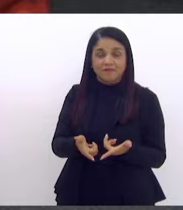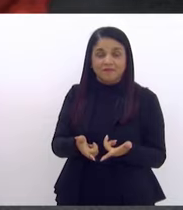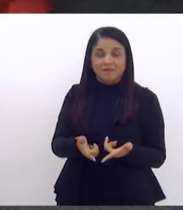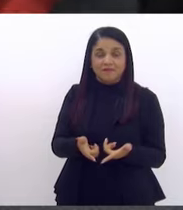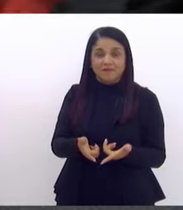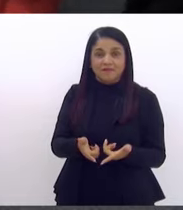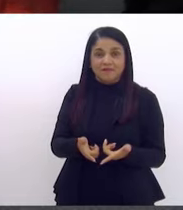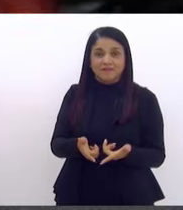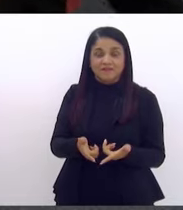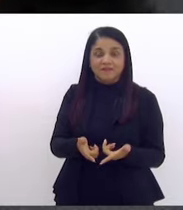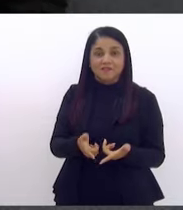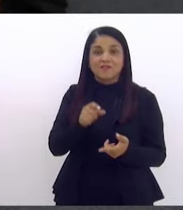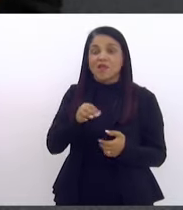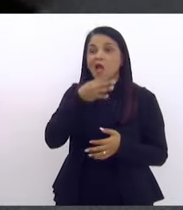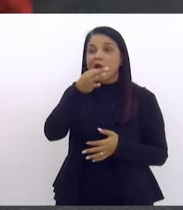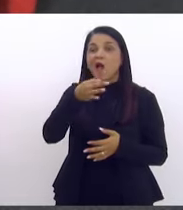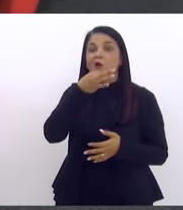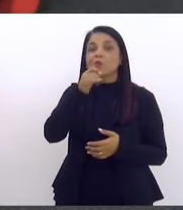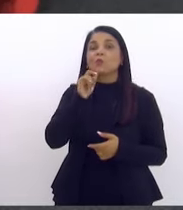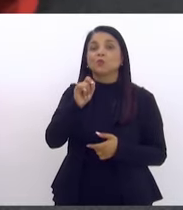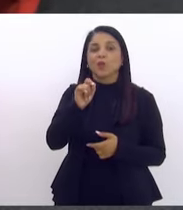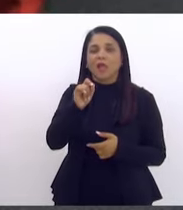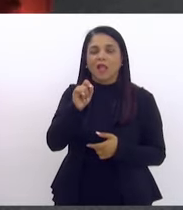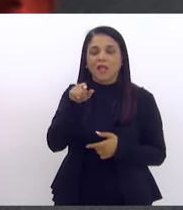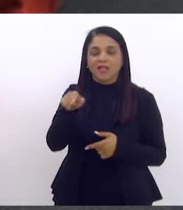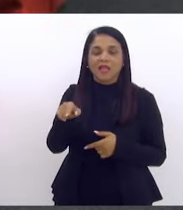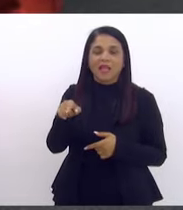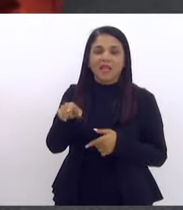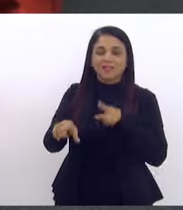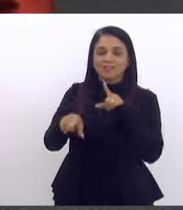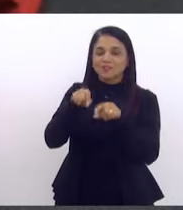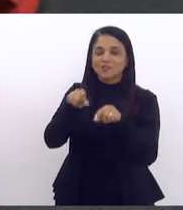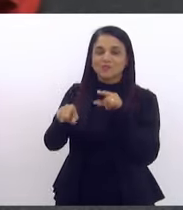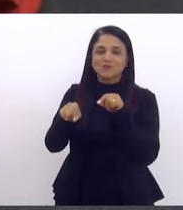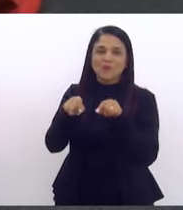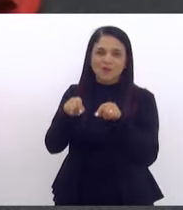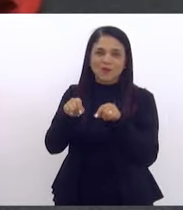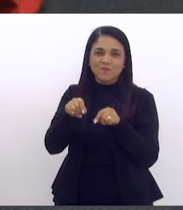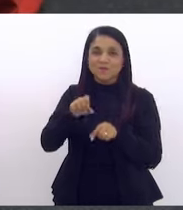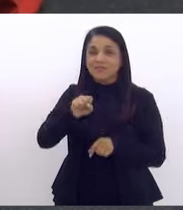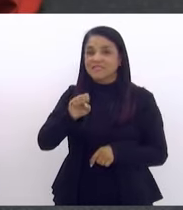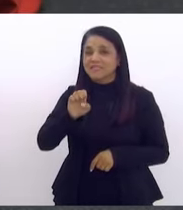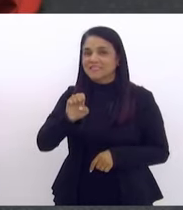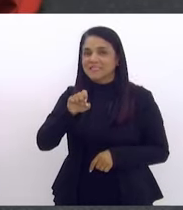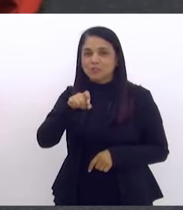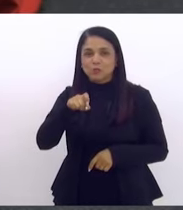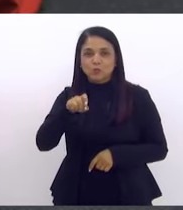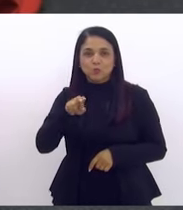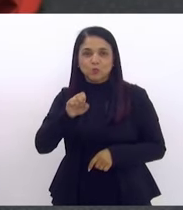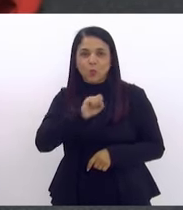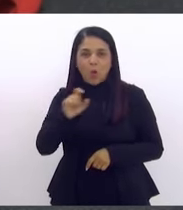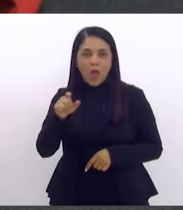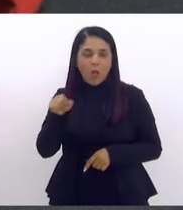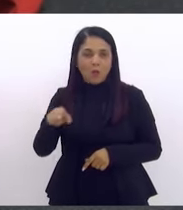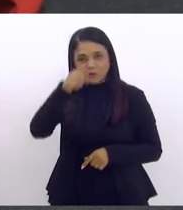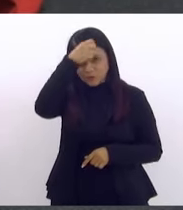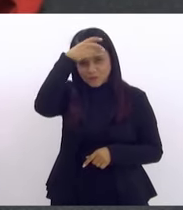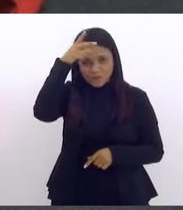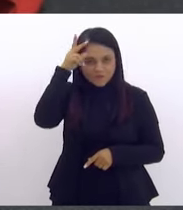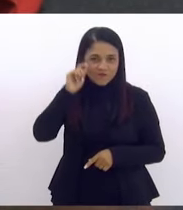suposta preferência sexual ou no amor ao samba do prefeito do Rio de